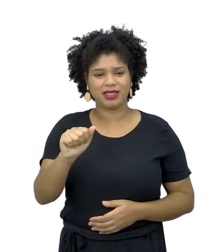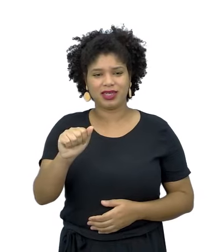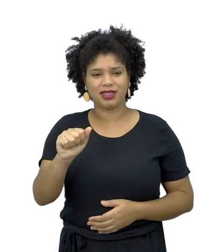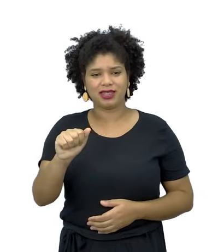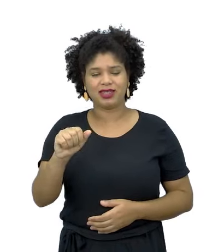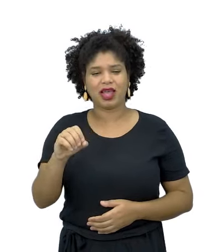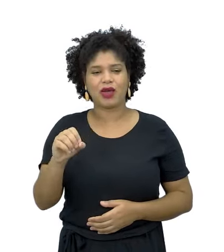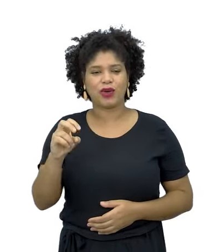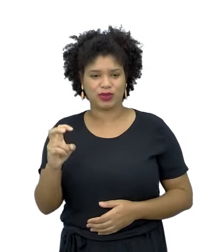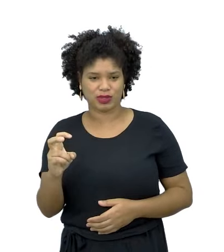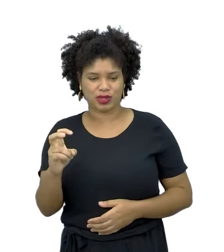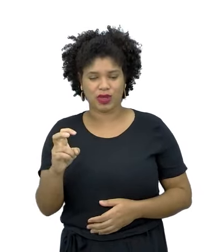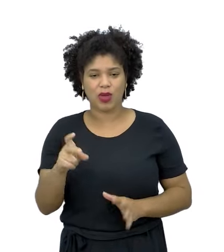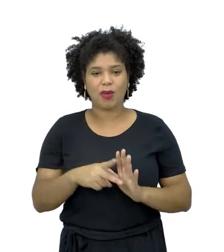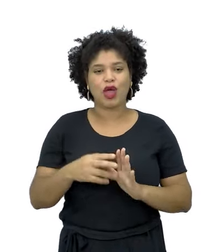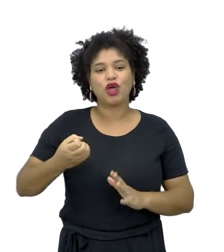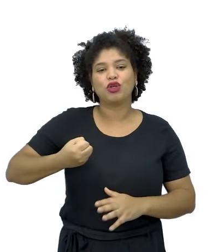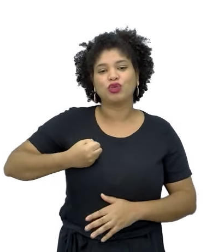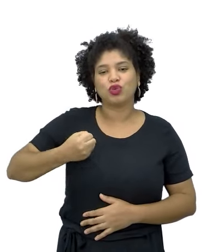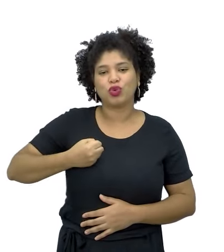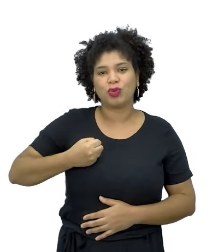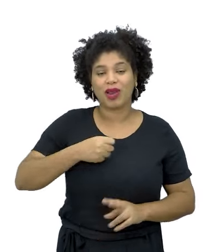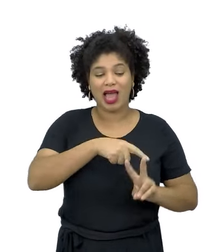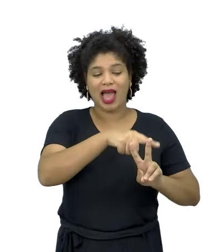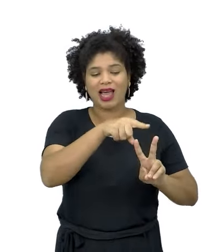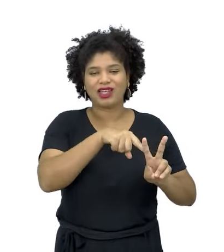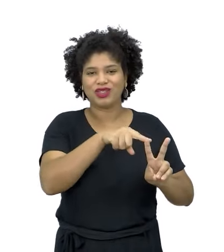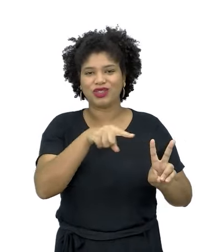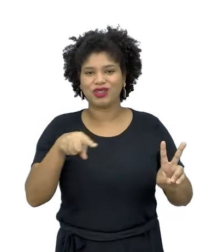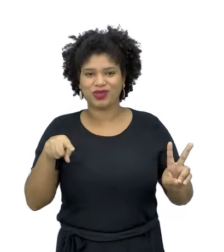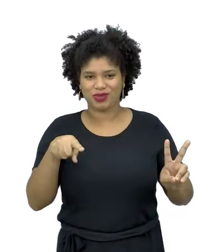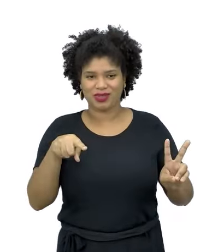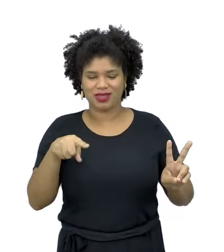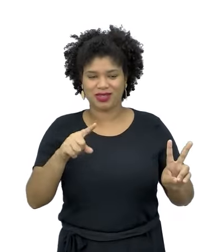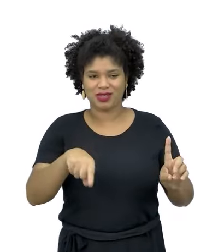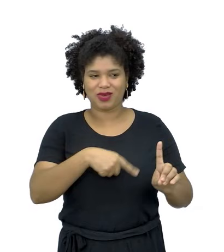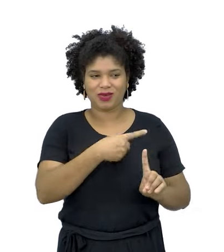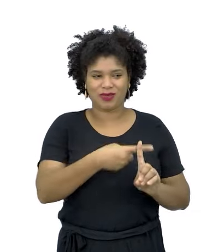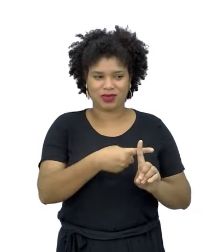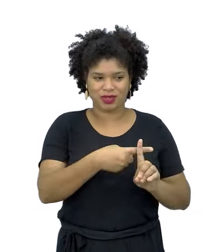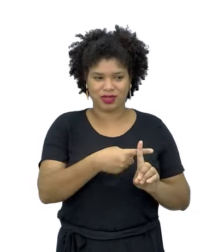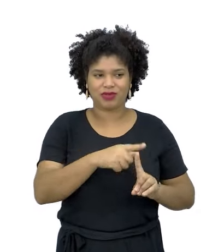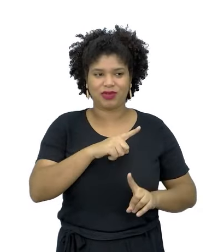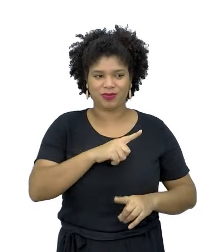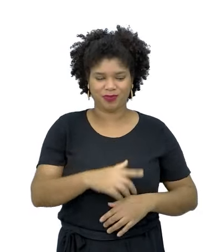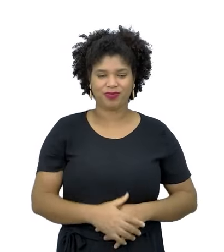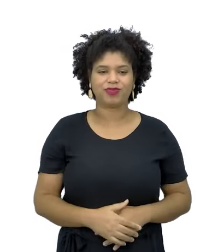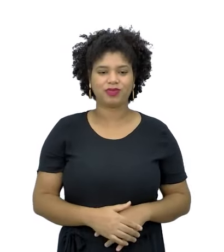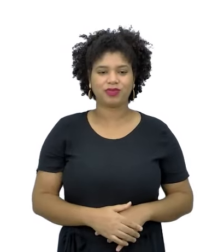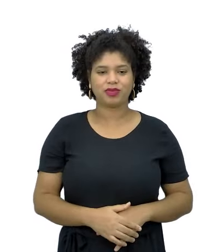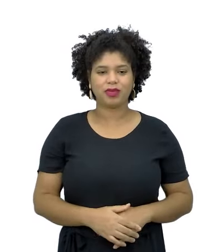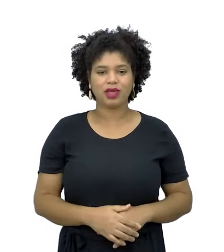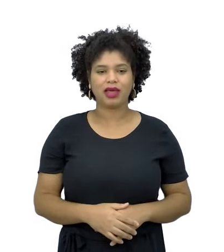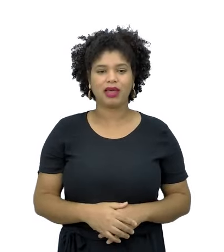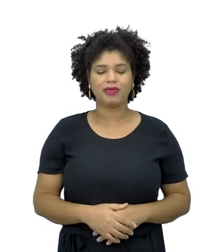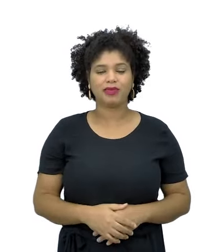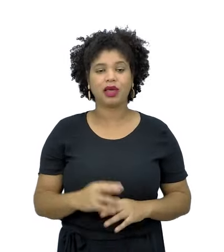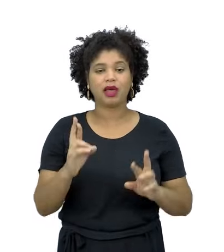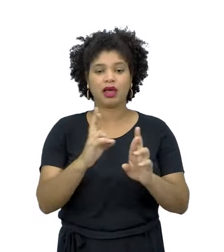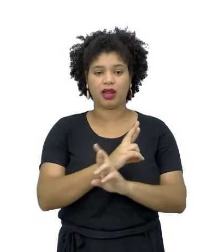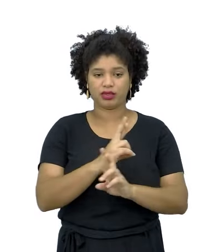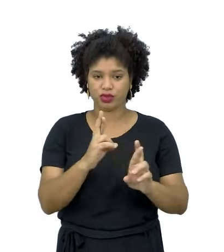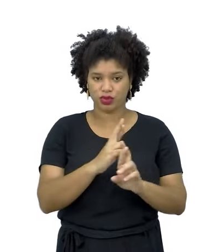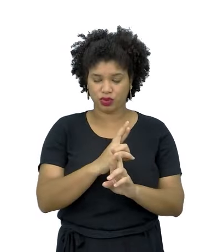comparar, ordenar números racionais positivos, representações fracionárias e decimal, relacionando-as